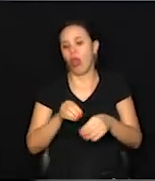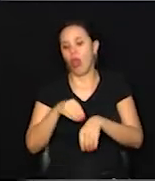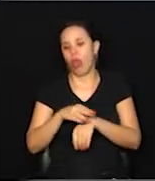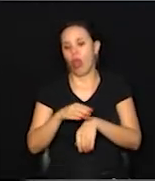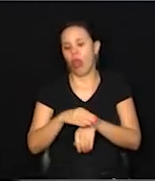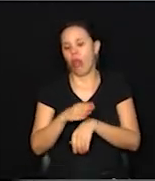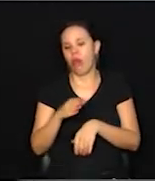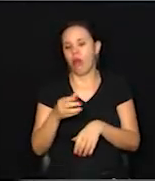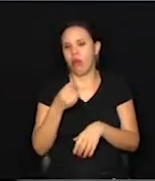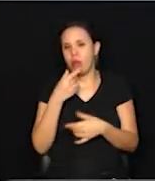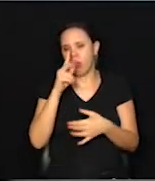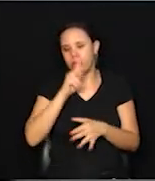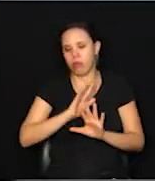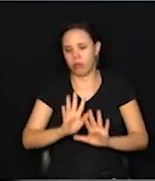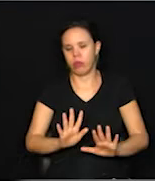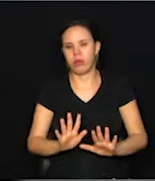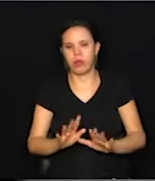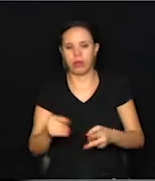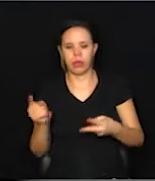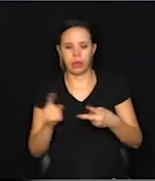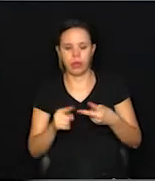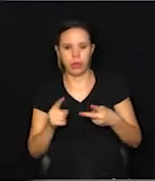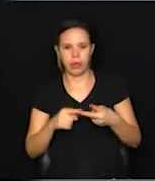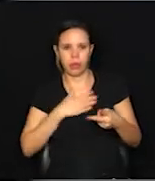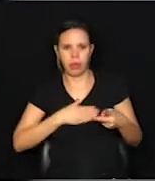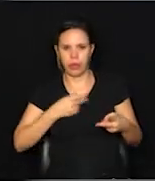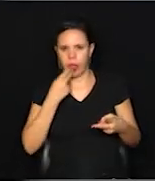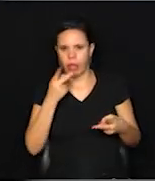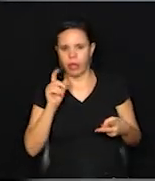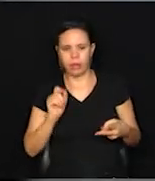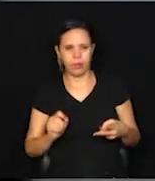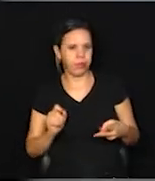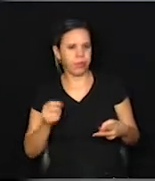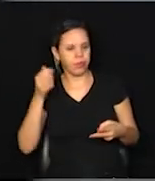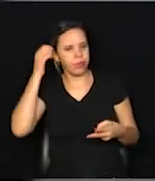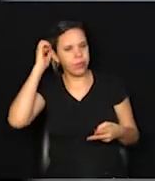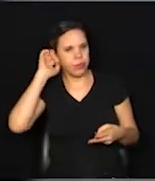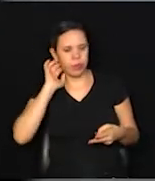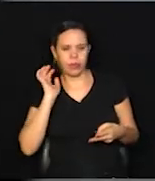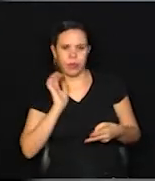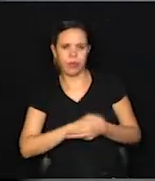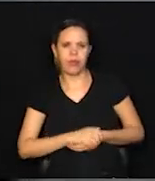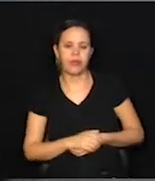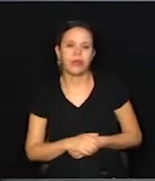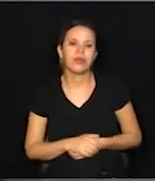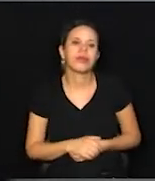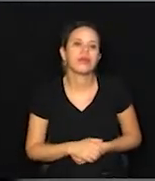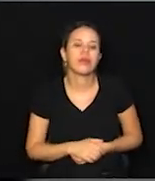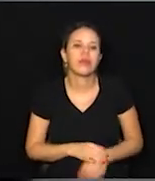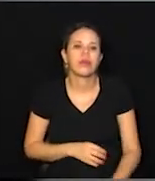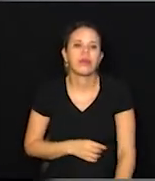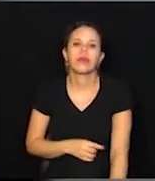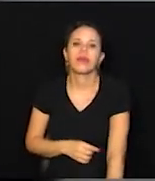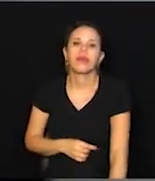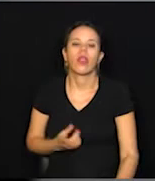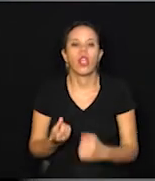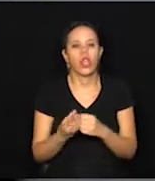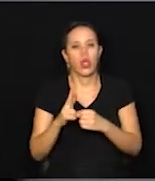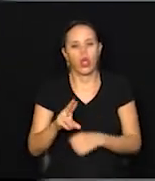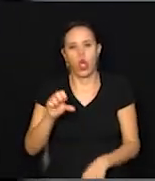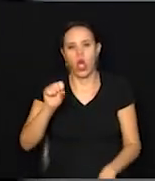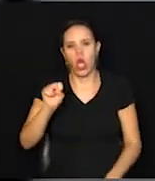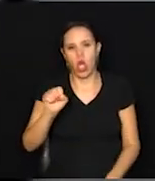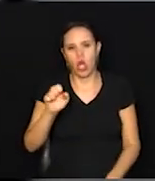irresponsável. A segunda coisa que eu gostaria de comentar é sobre a questão que isso que o doutor Sérgio comenta